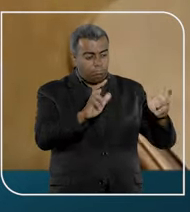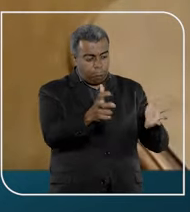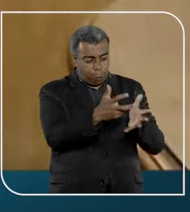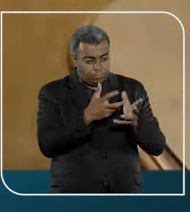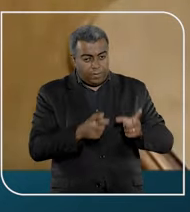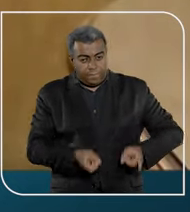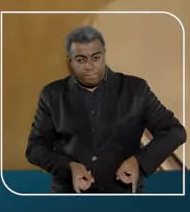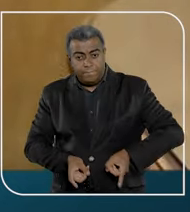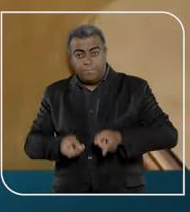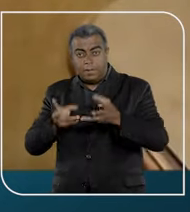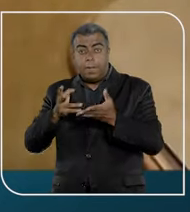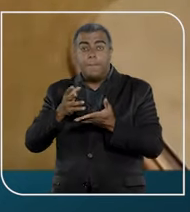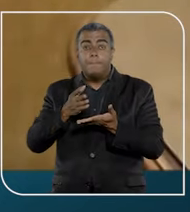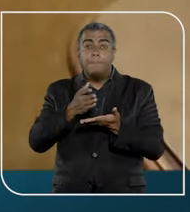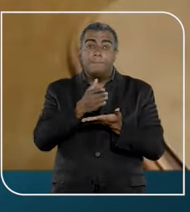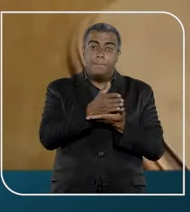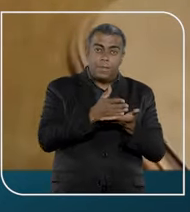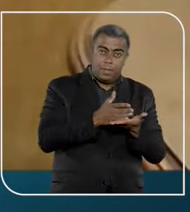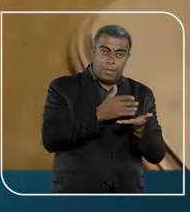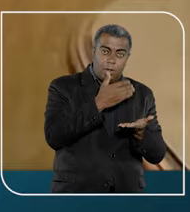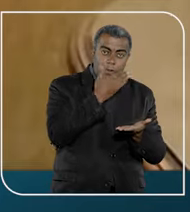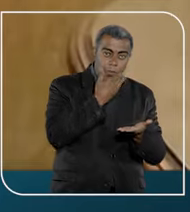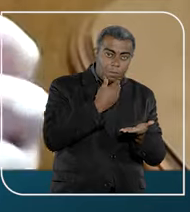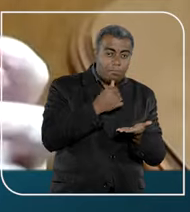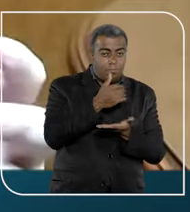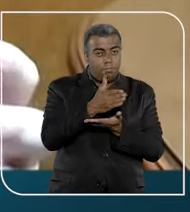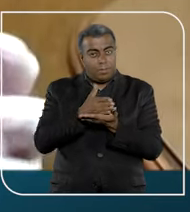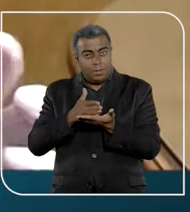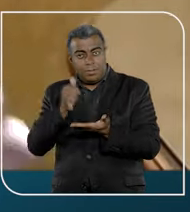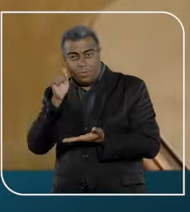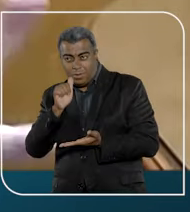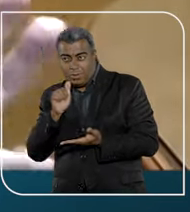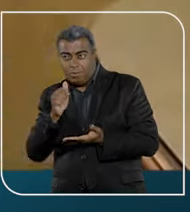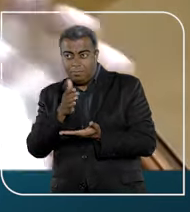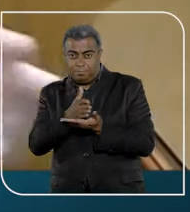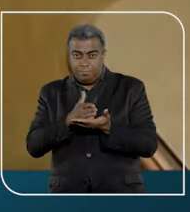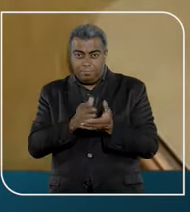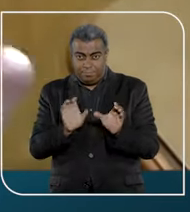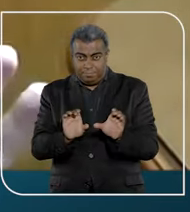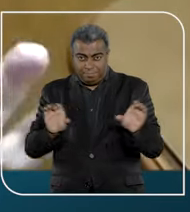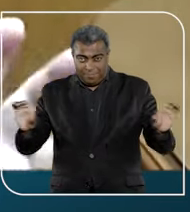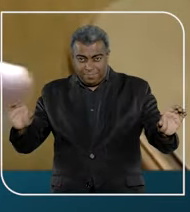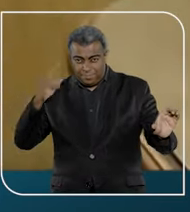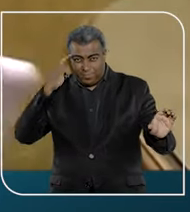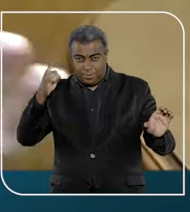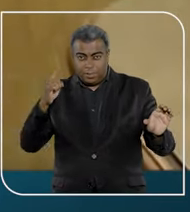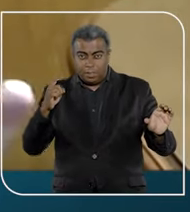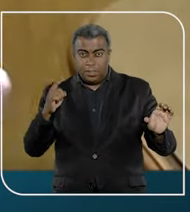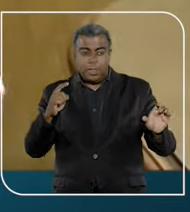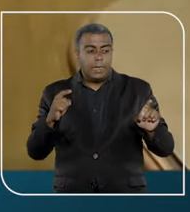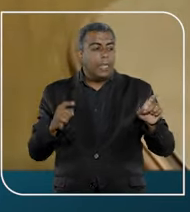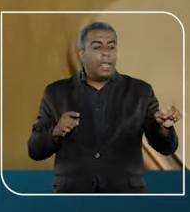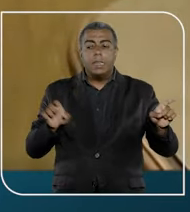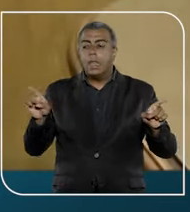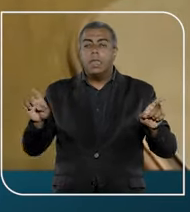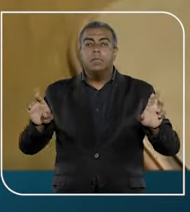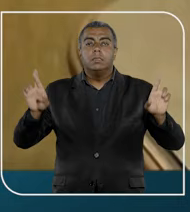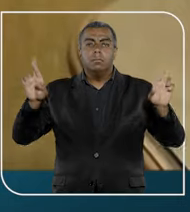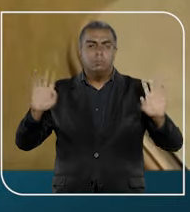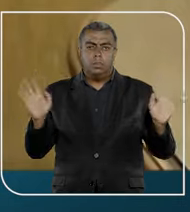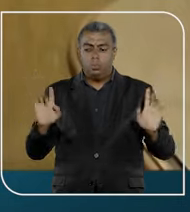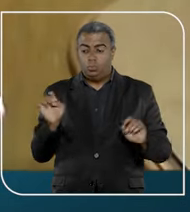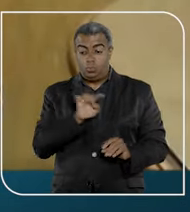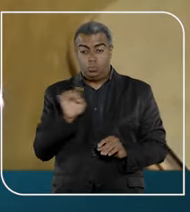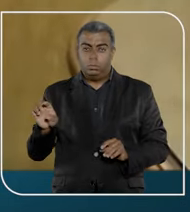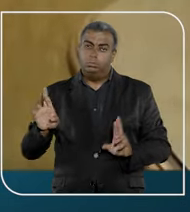um apartamento que era metade do marido, metade da mulher. Não tinha sido feita a mudança